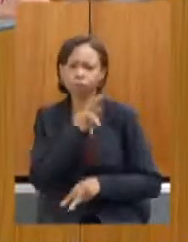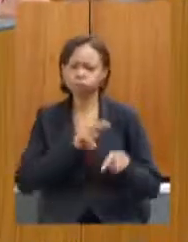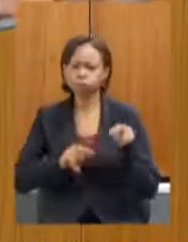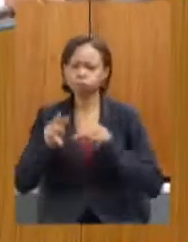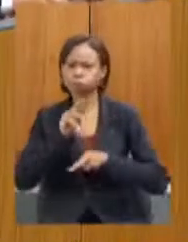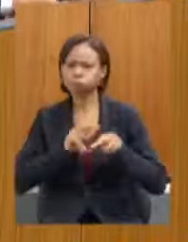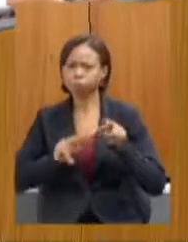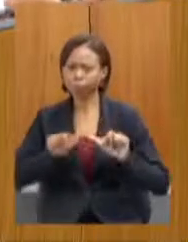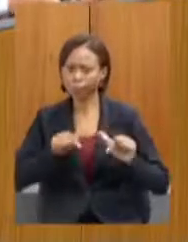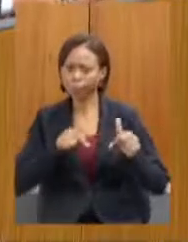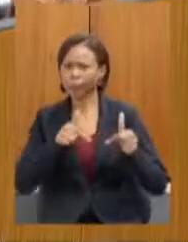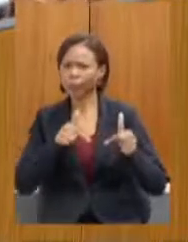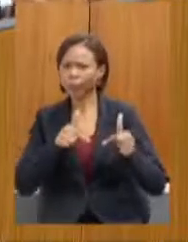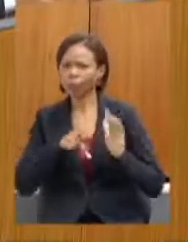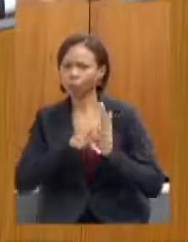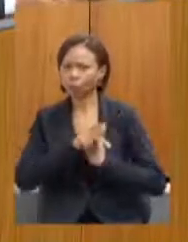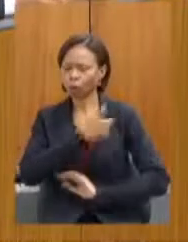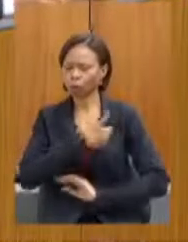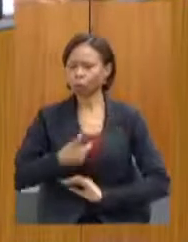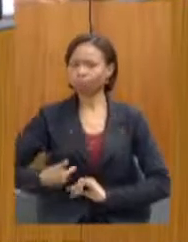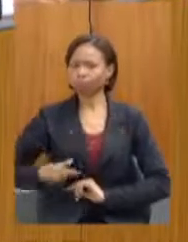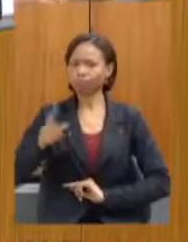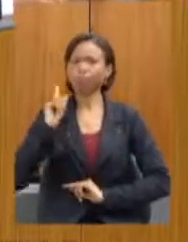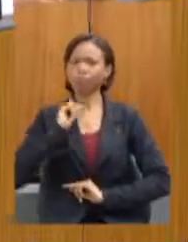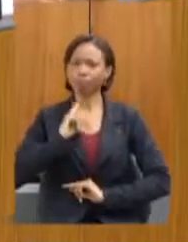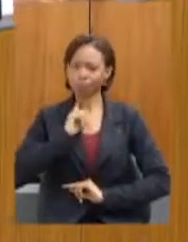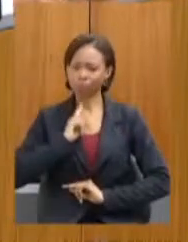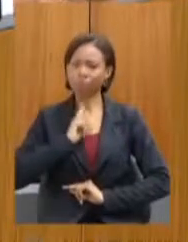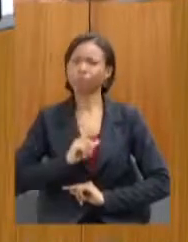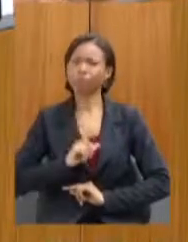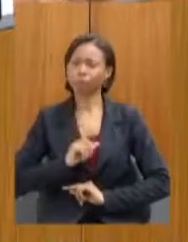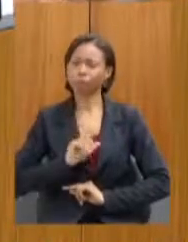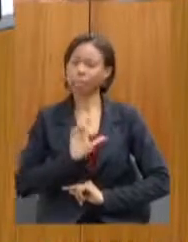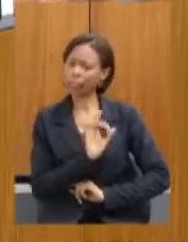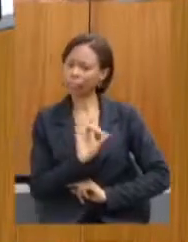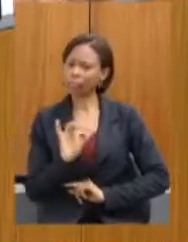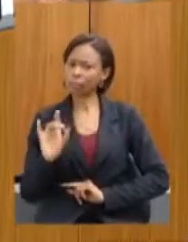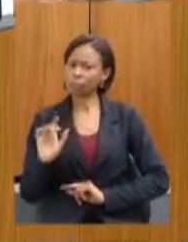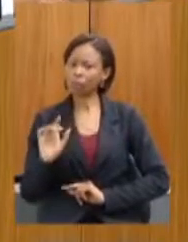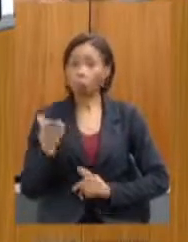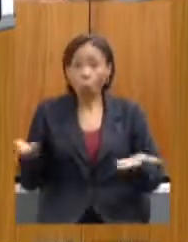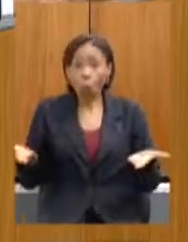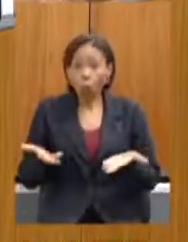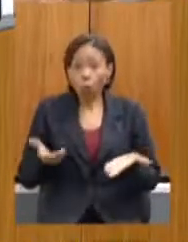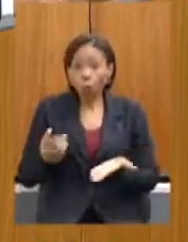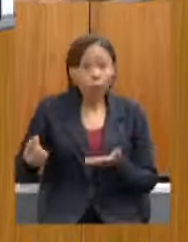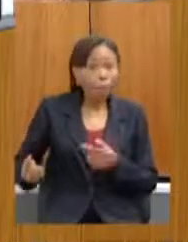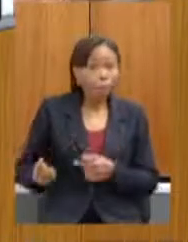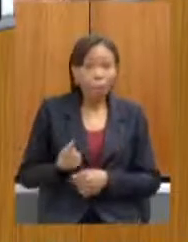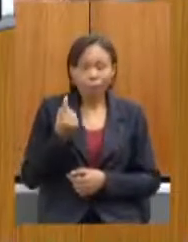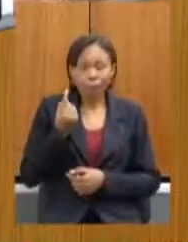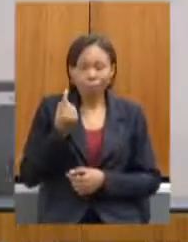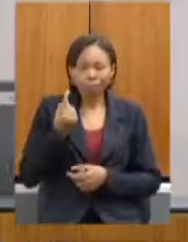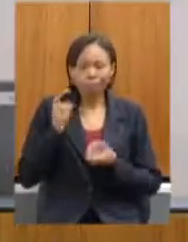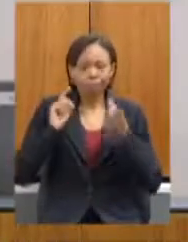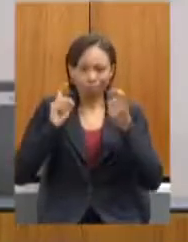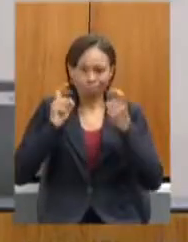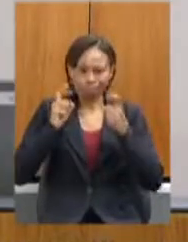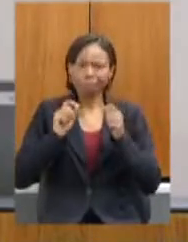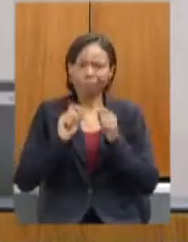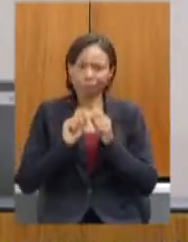das ações do governo do Governo do Estado e cada a partir de hoje a primeira reunião que nós estamos fazendo